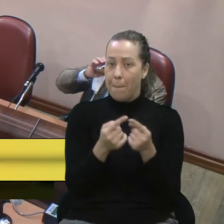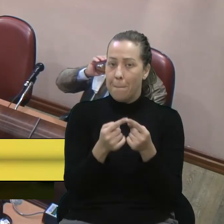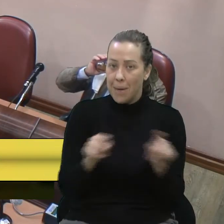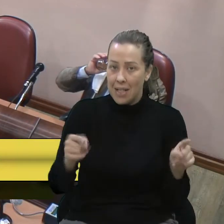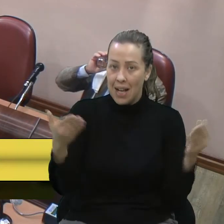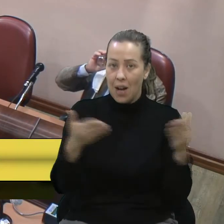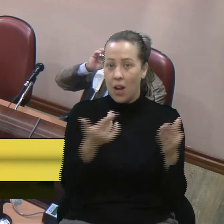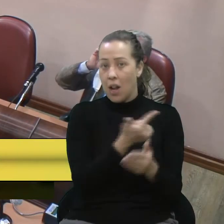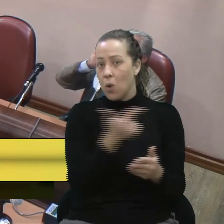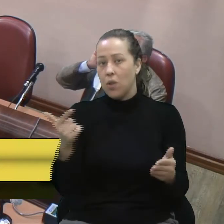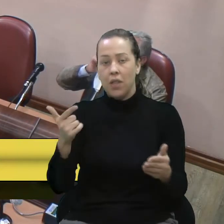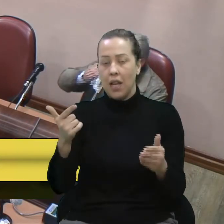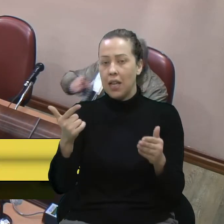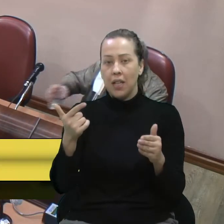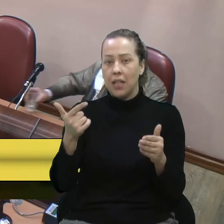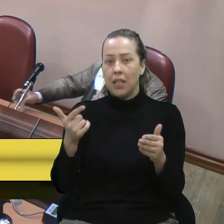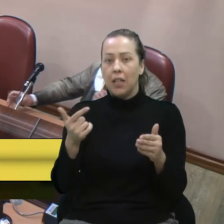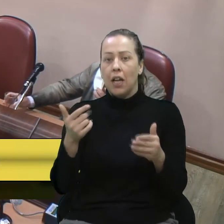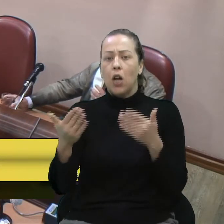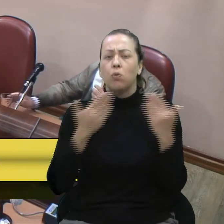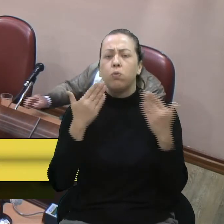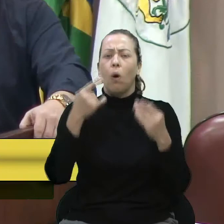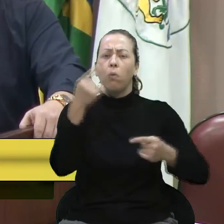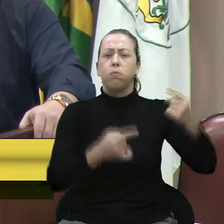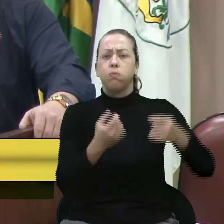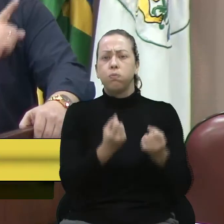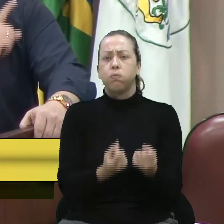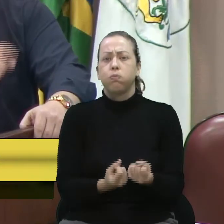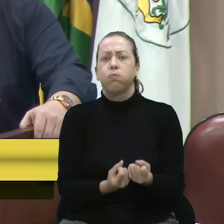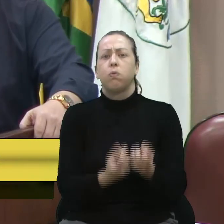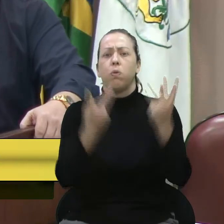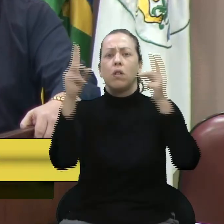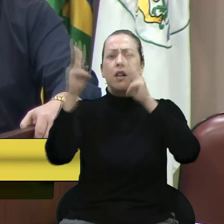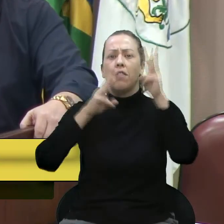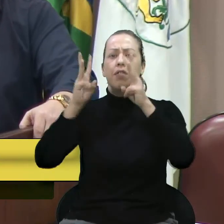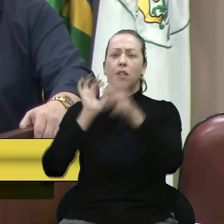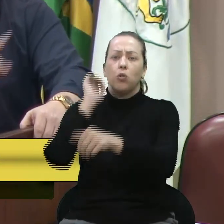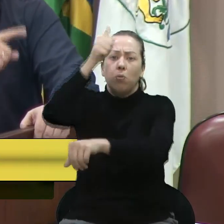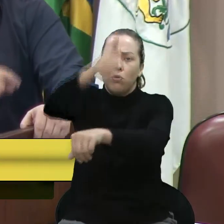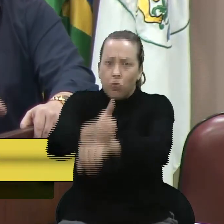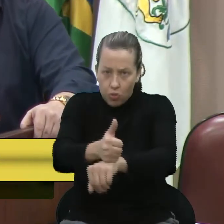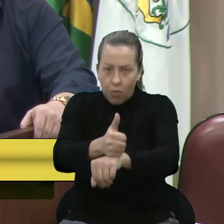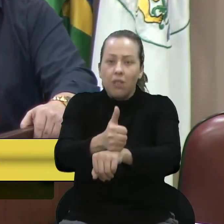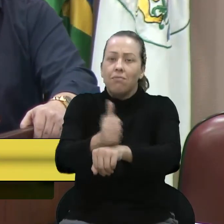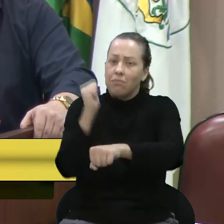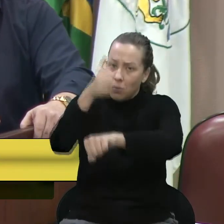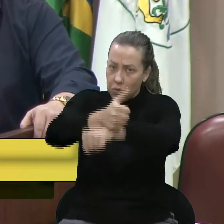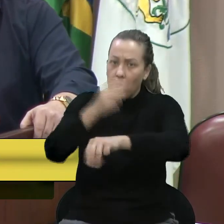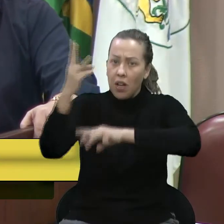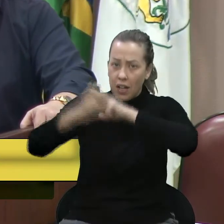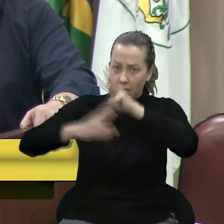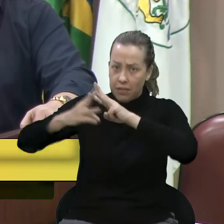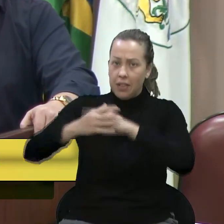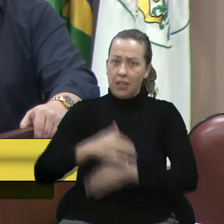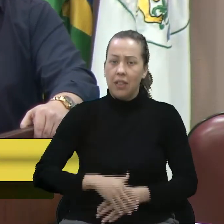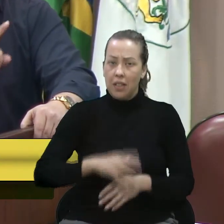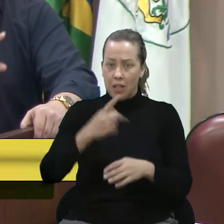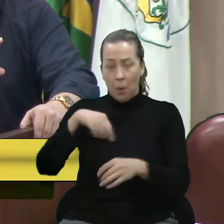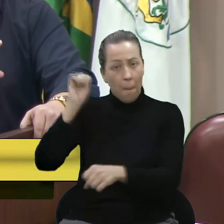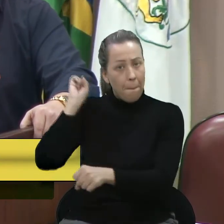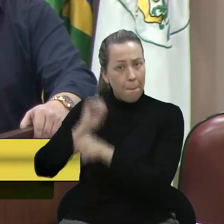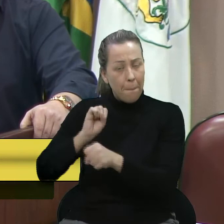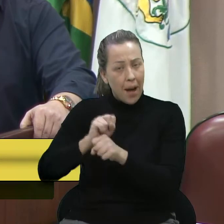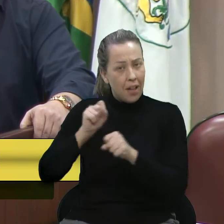não tenho medo de discutir a questão de quantos veículos as vans de Caxias do Sul tiram do centro da cidade. Então vamos parar